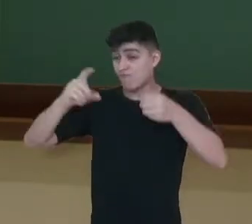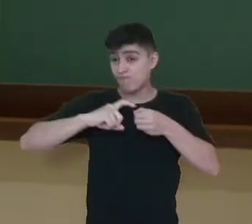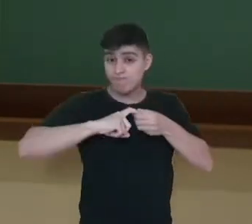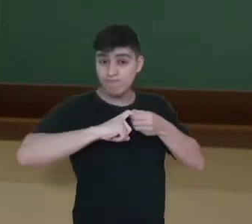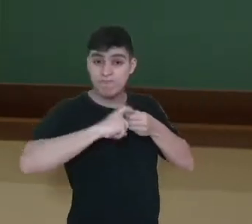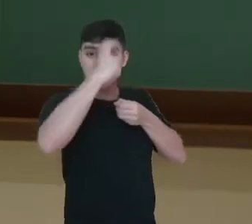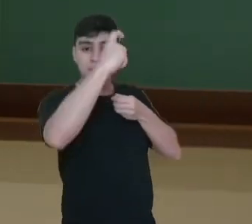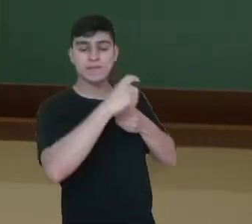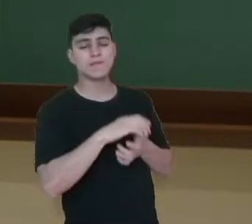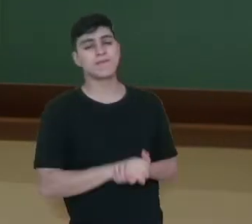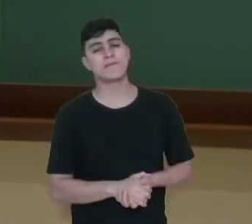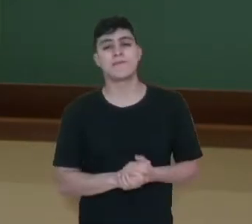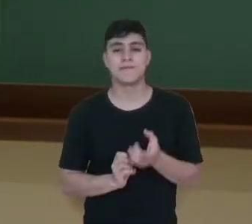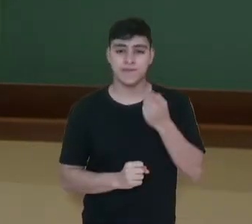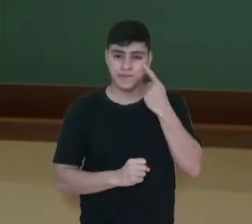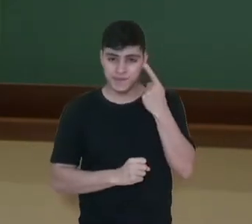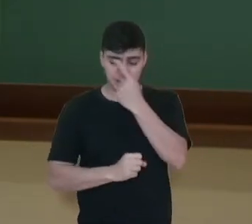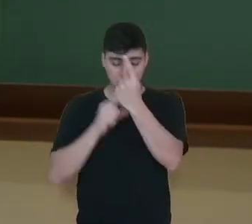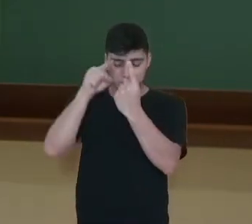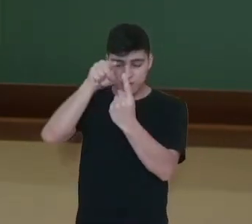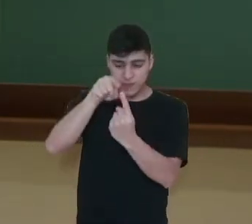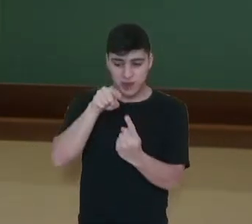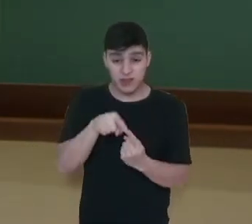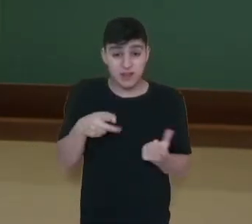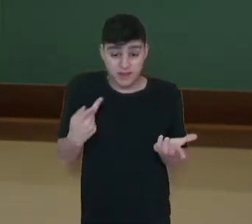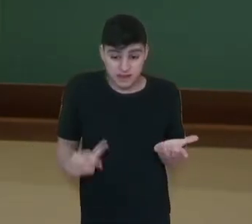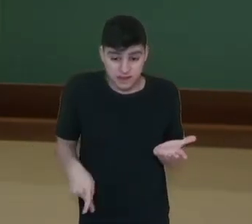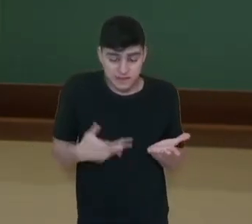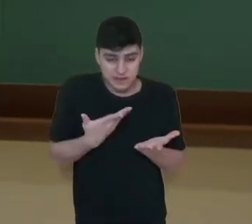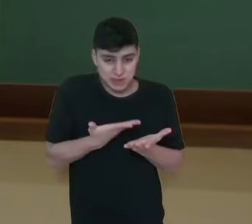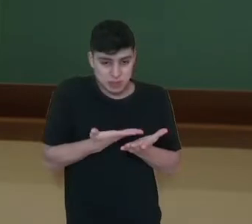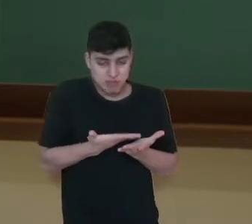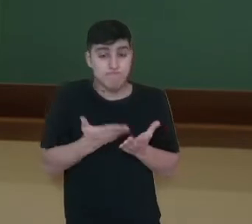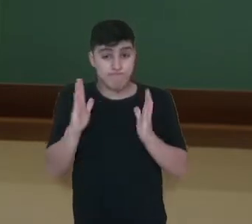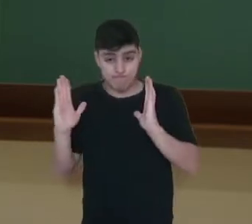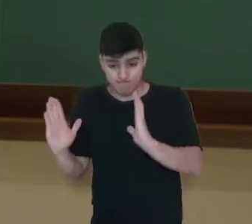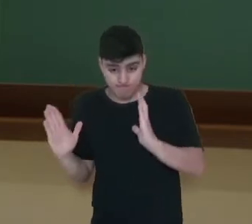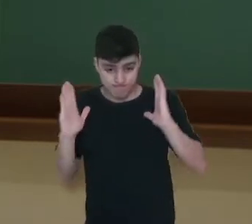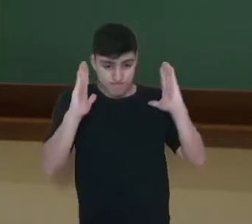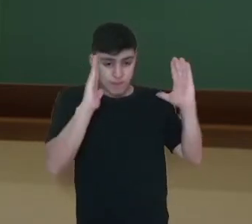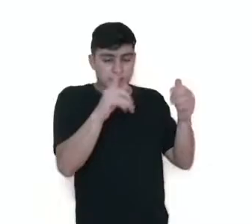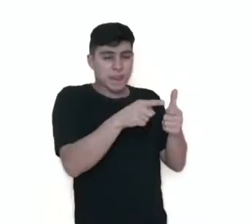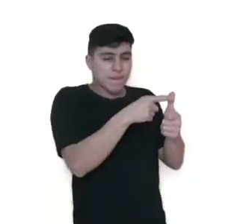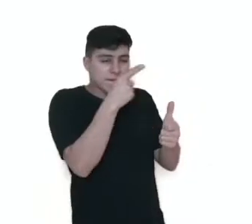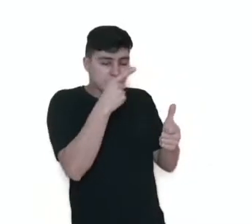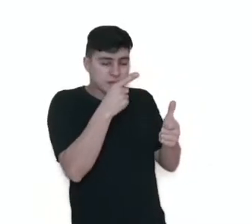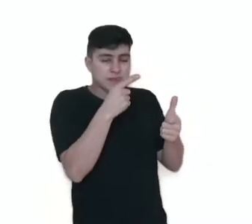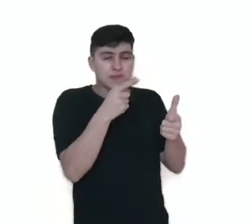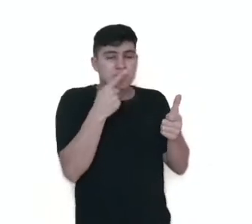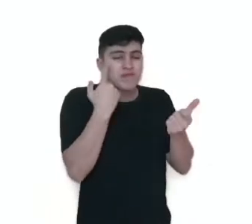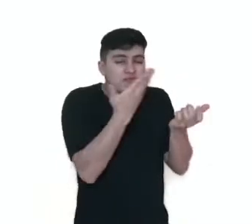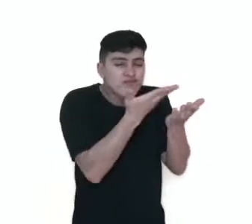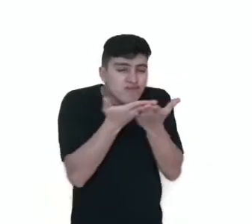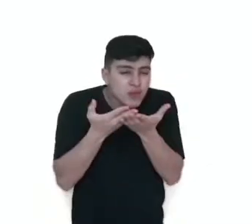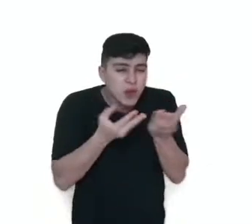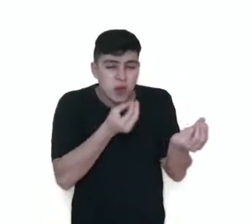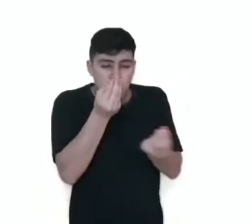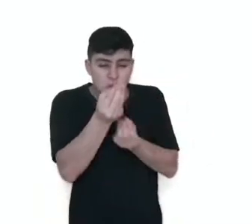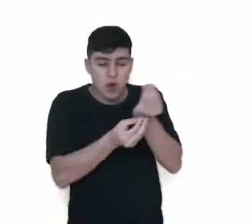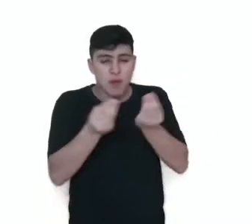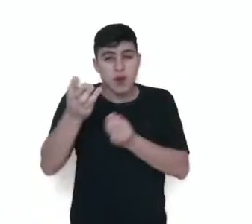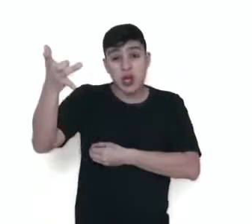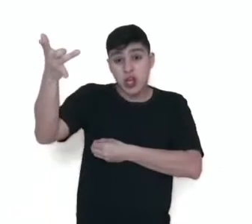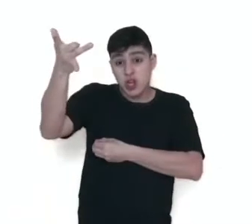os nossos objetivos desta aula. Então nós vamos identificar a influência do